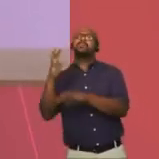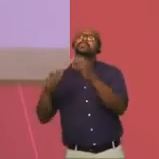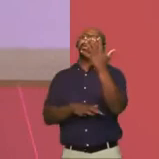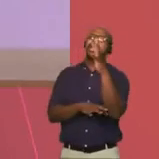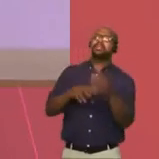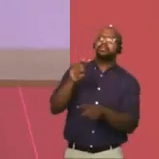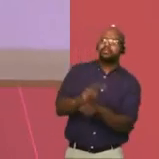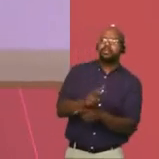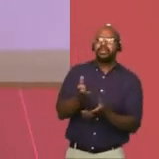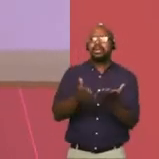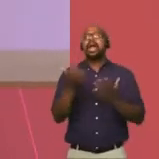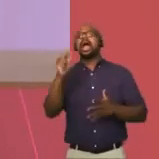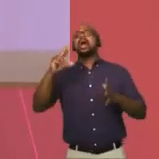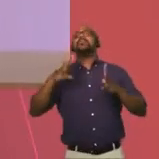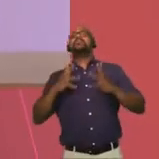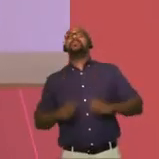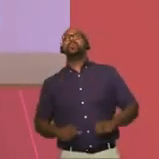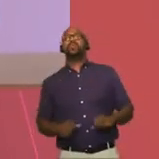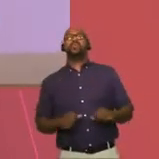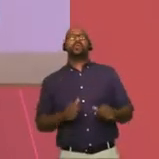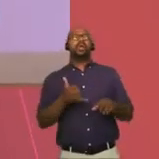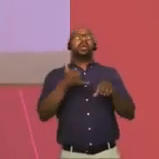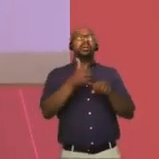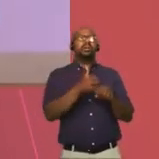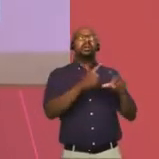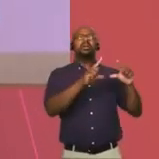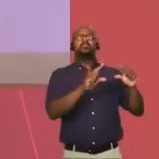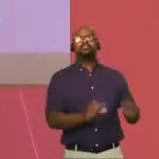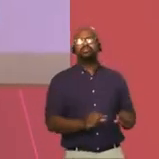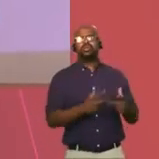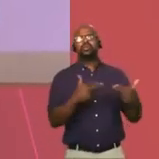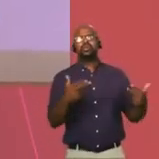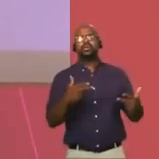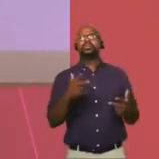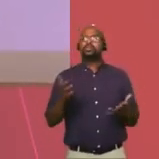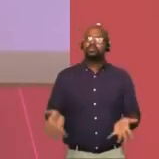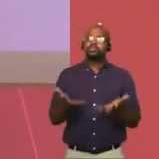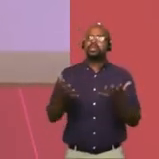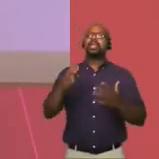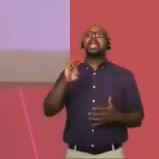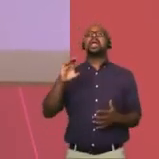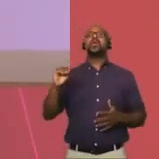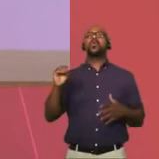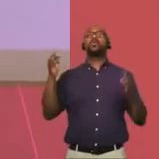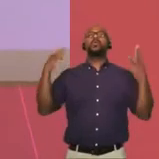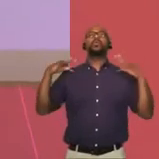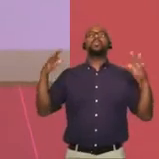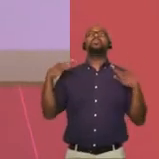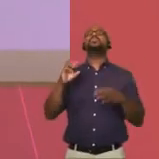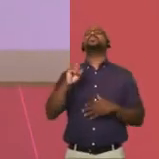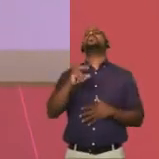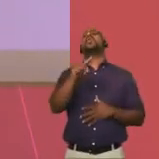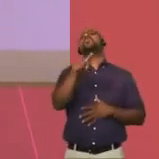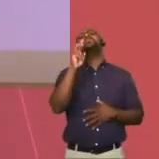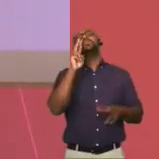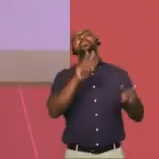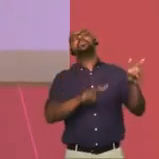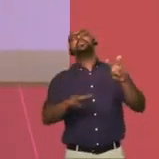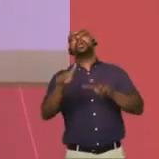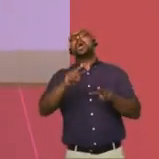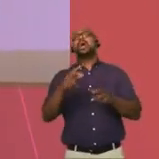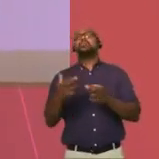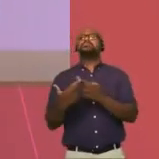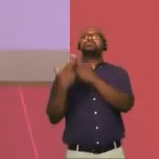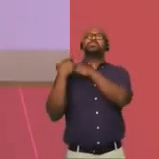ar mais puro menor uso de combustível fóssil e incentivar o ecoturismo como o senhor enxerga o